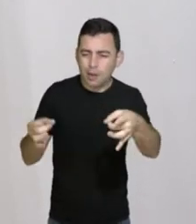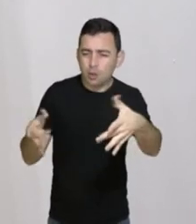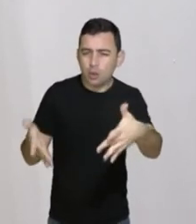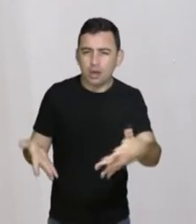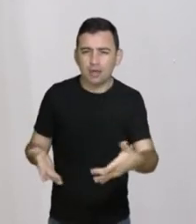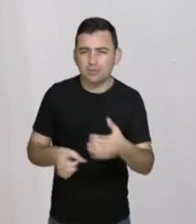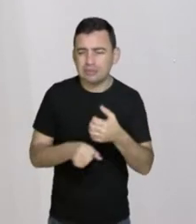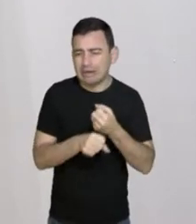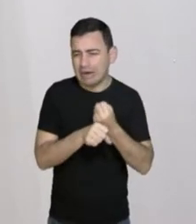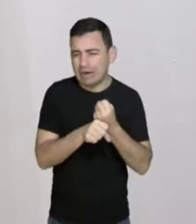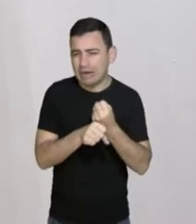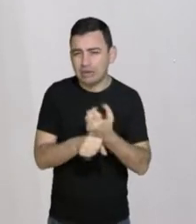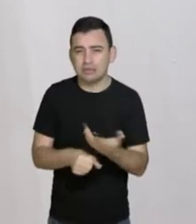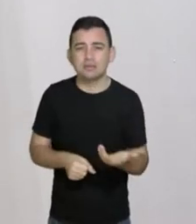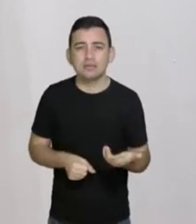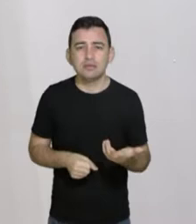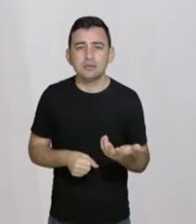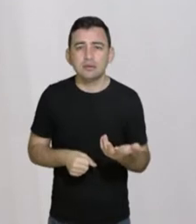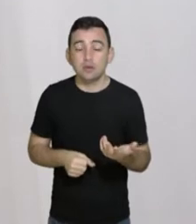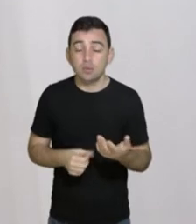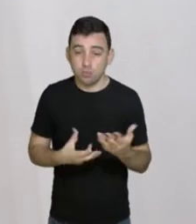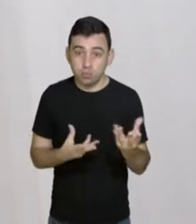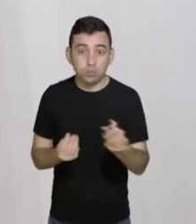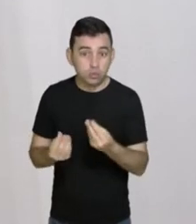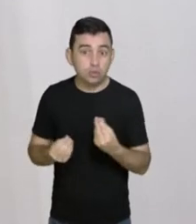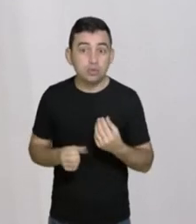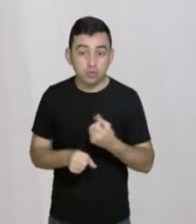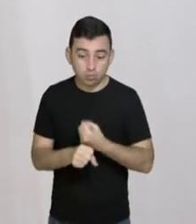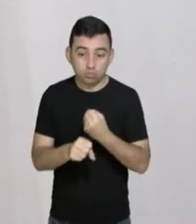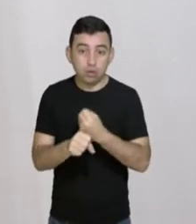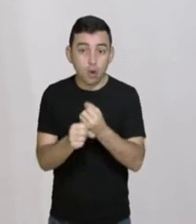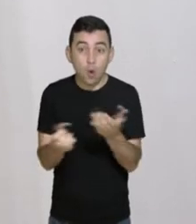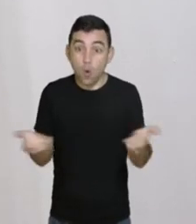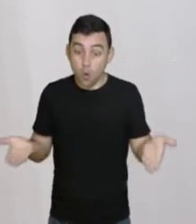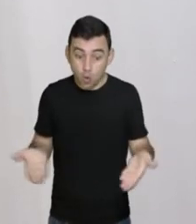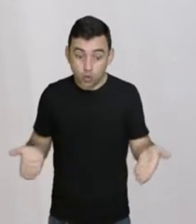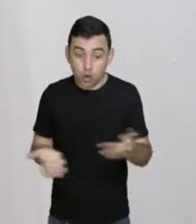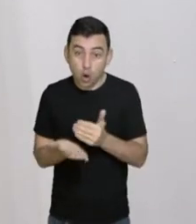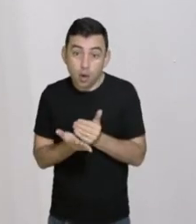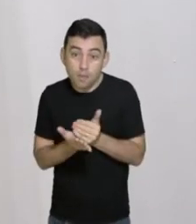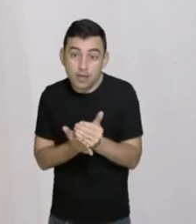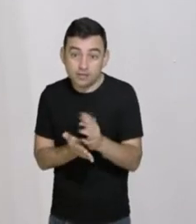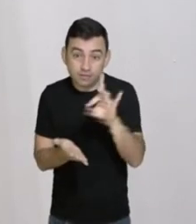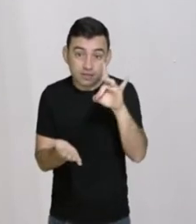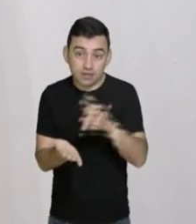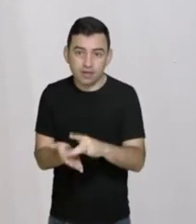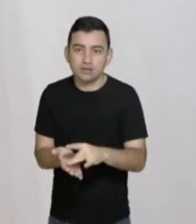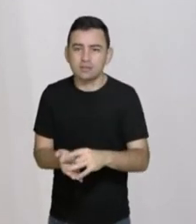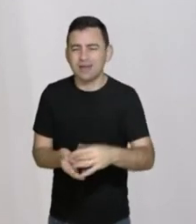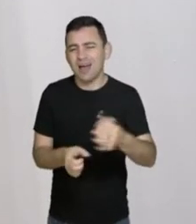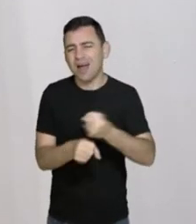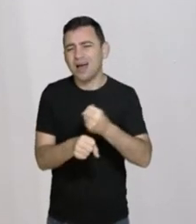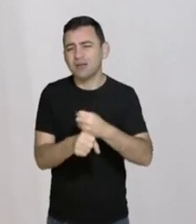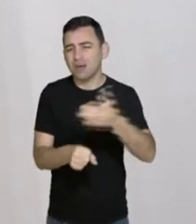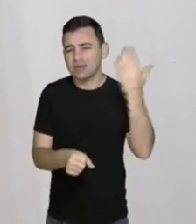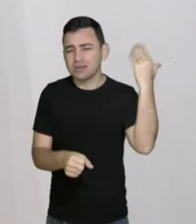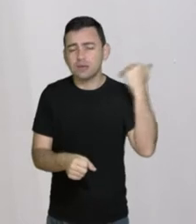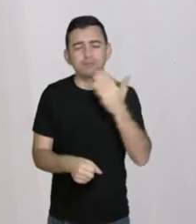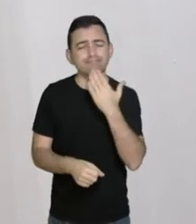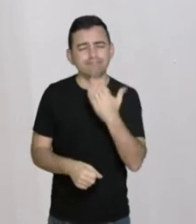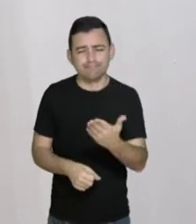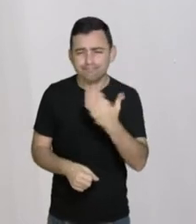muitas obras que somente hoje começam a virar realidade já foram reivindicadas há anos.